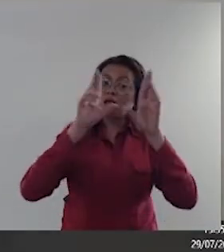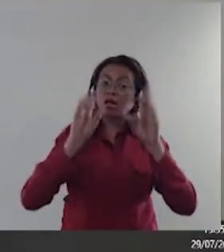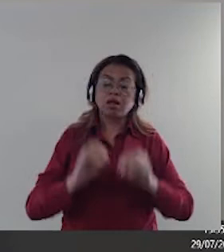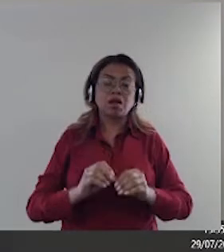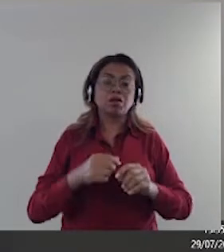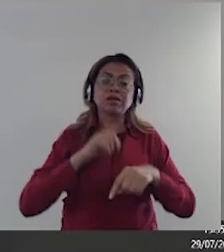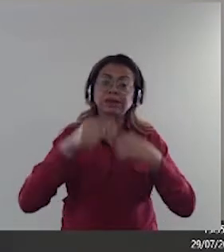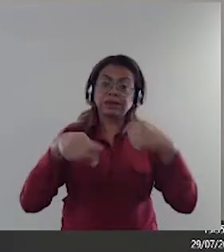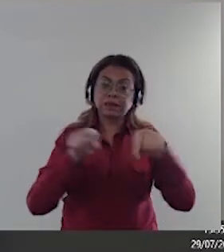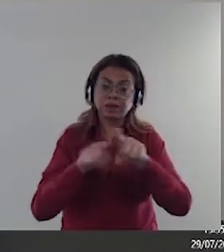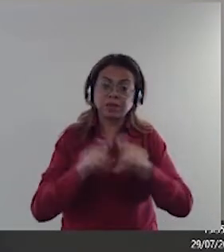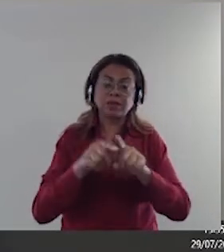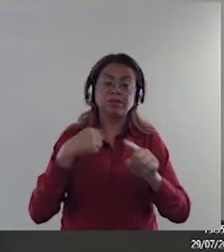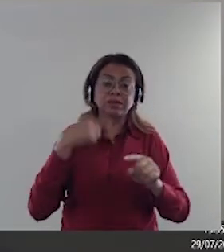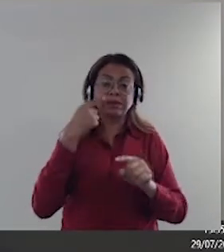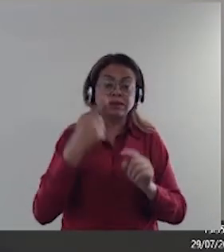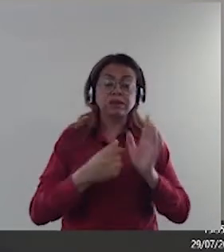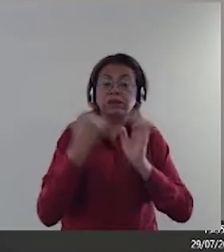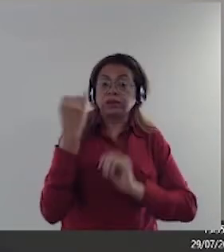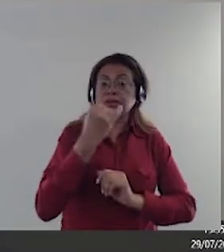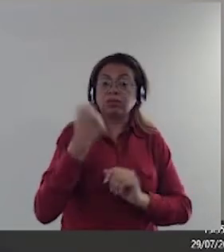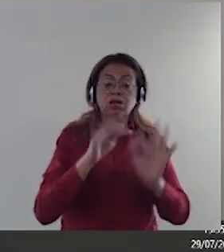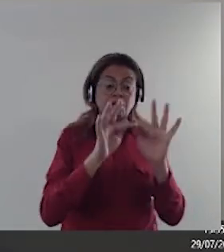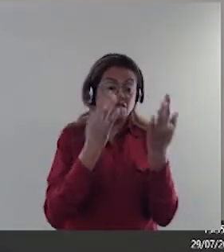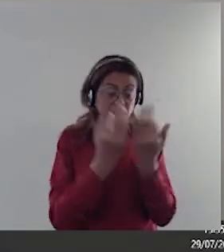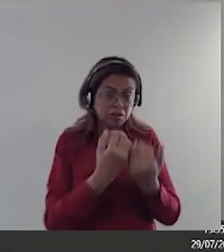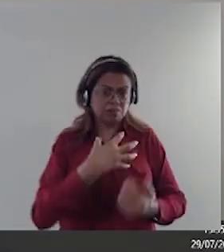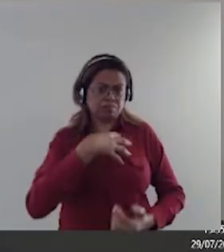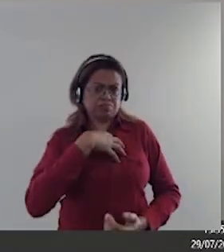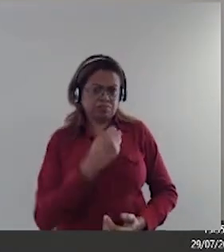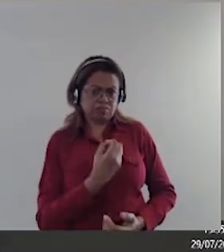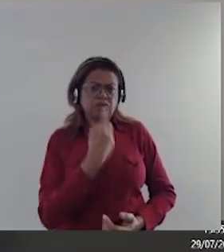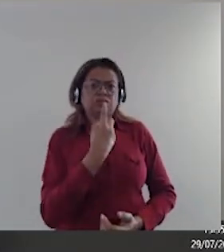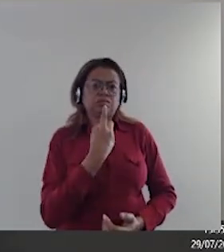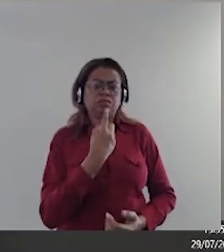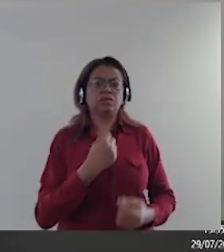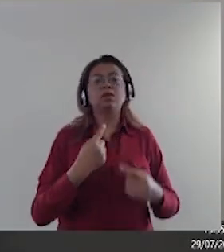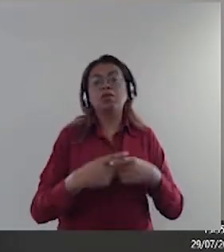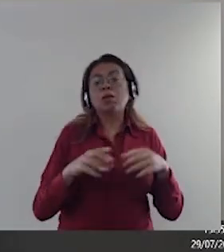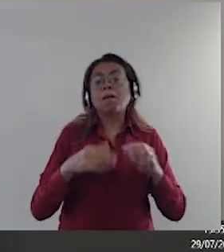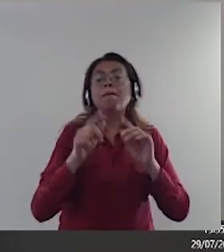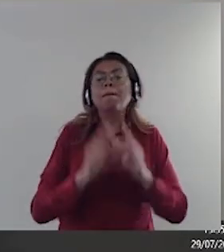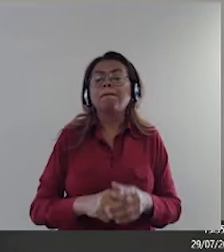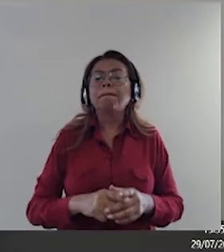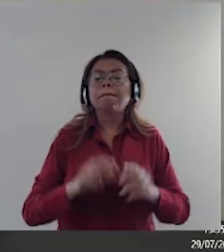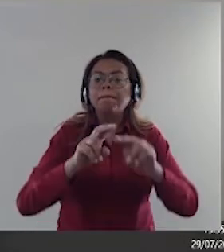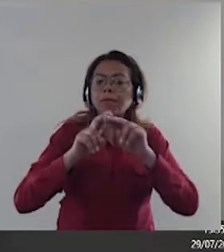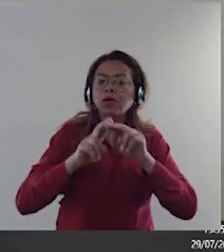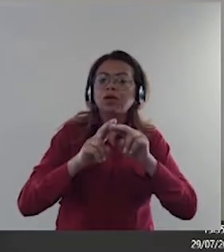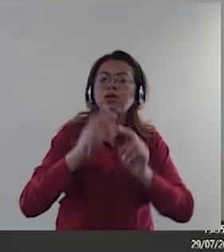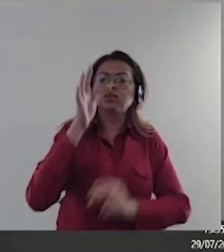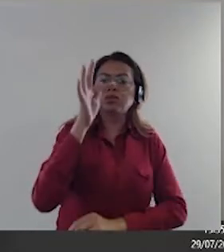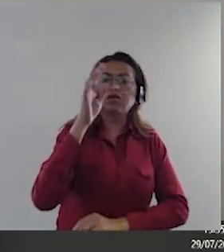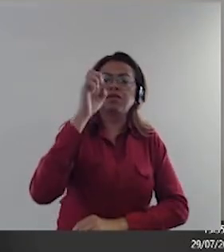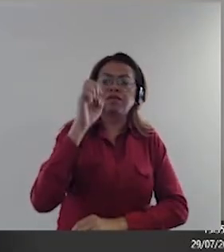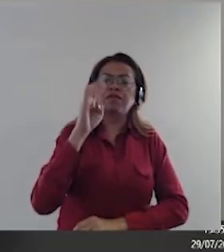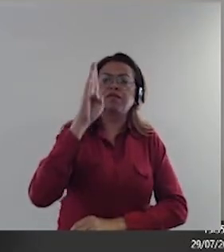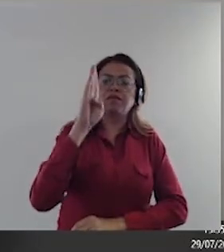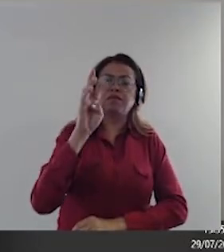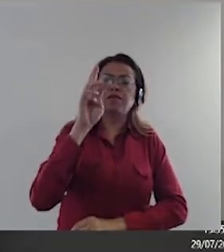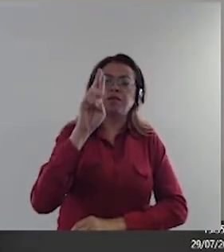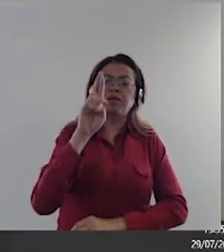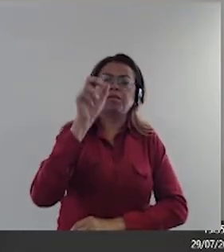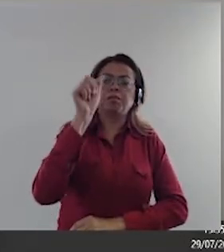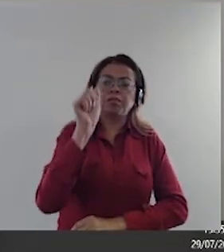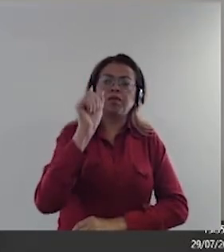grande também do ponto de vista da família. E em razão disso, a Febraban encomendou uma pesquisa feita